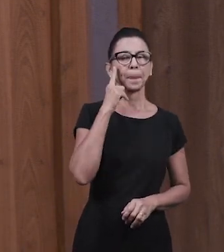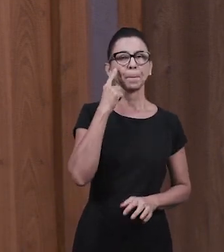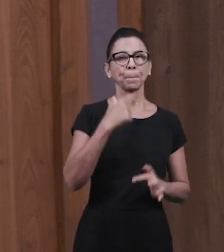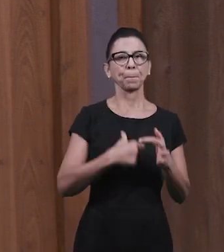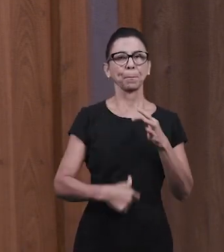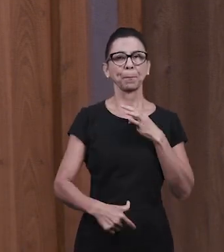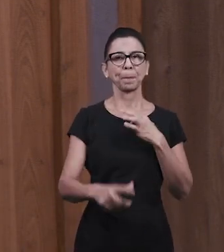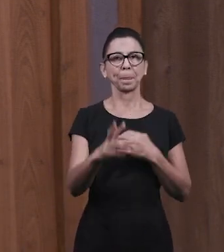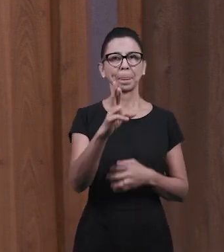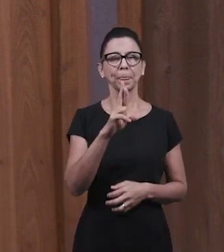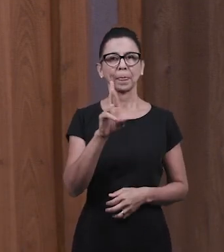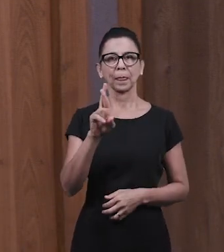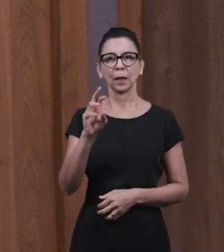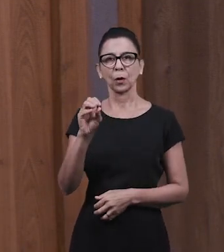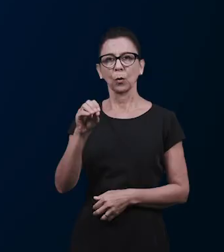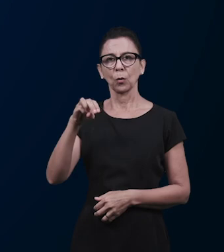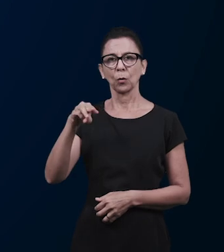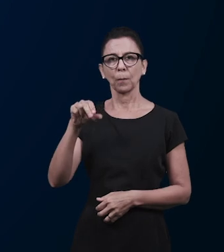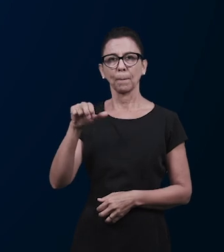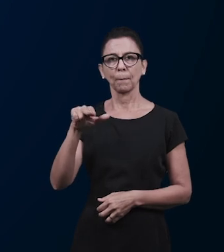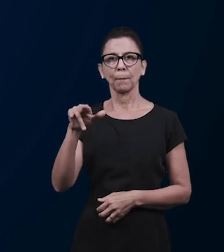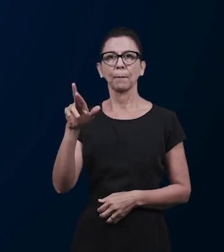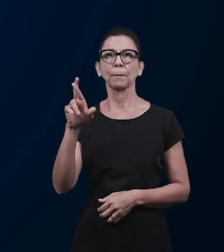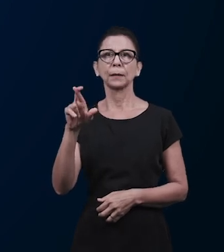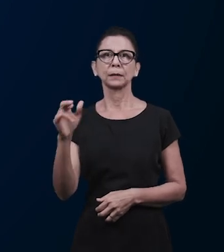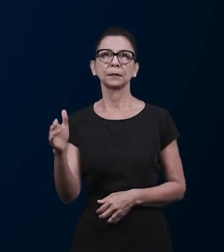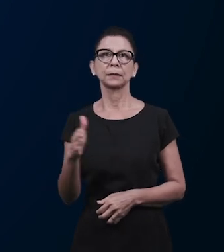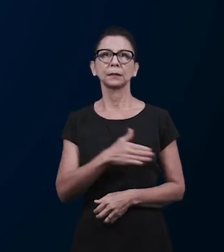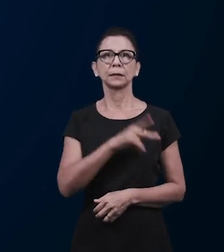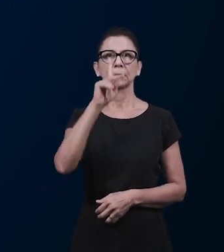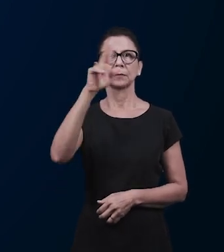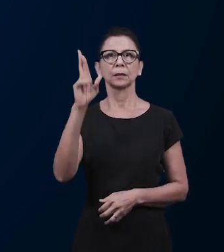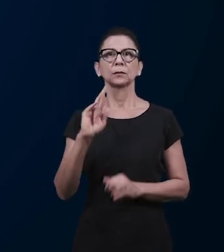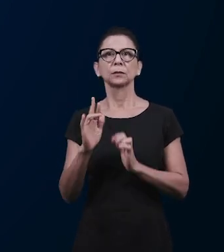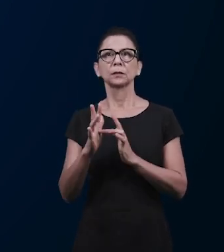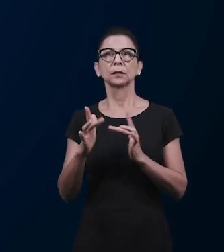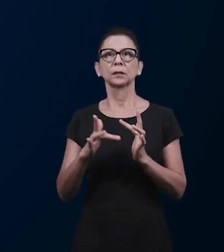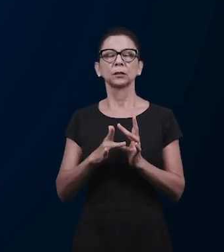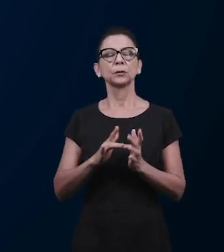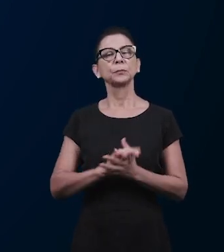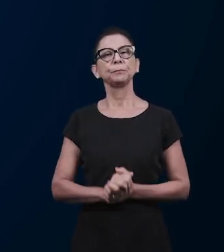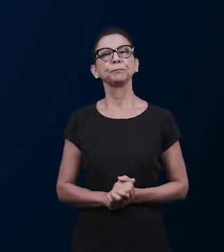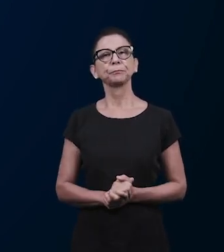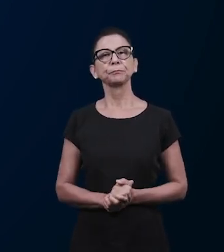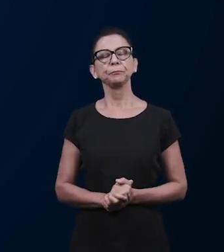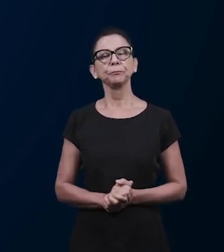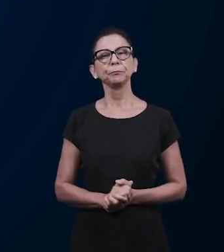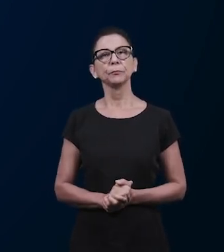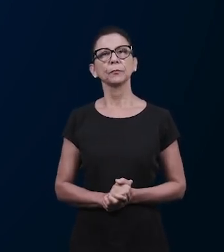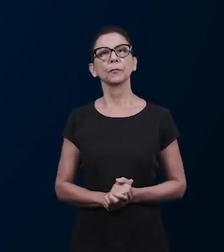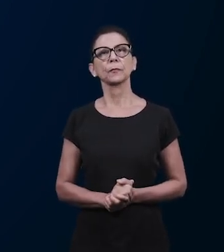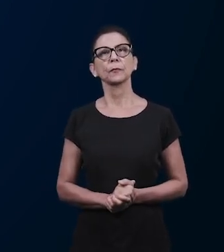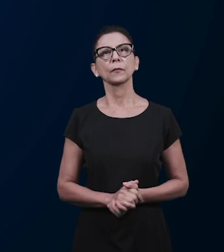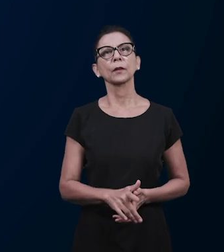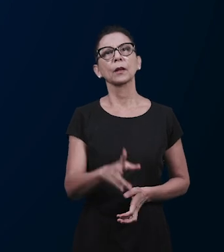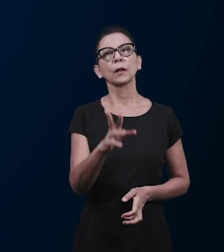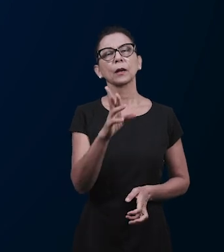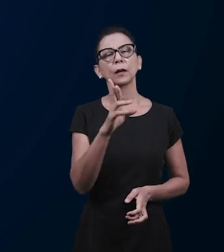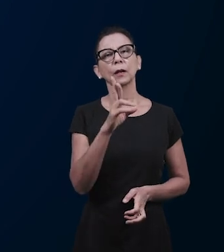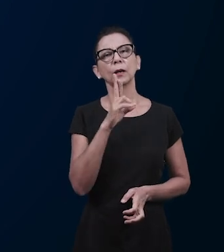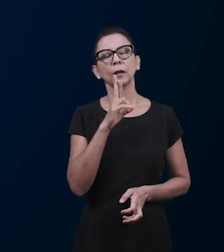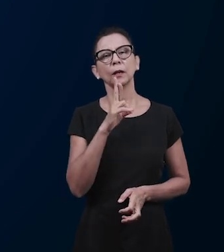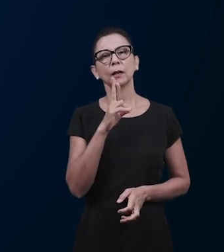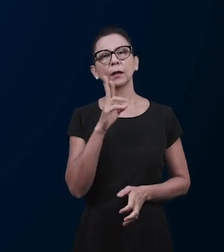Paraná. A paz do Senhor, Rovanir. A paz do Senhor a todos que estão conosco neste estudo. E em